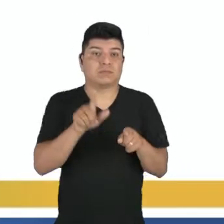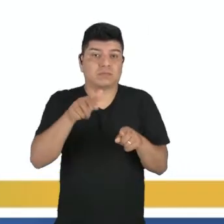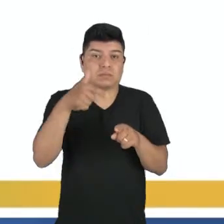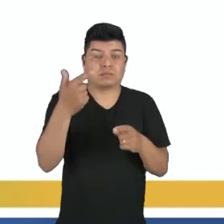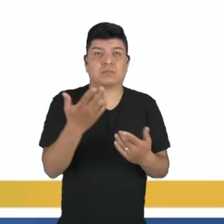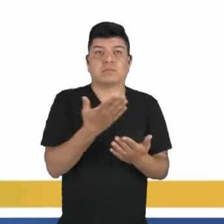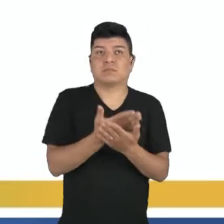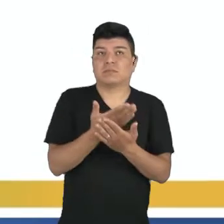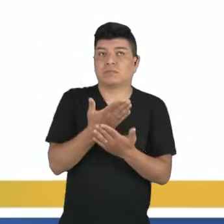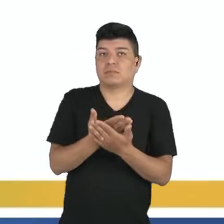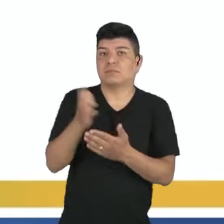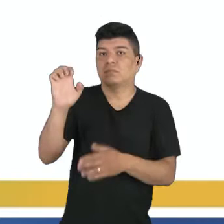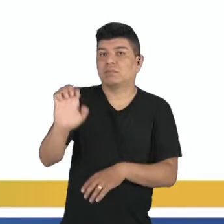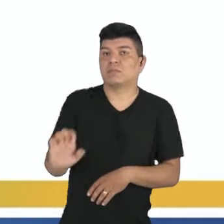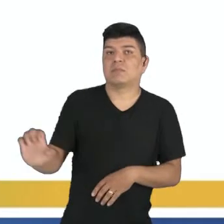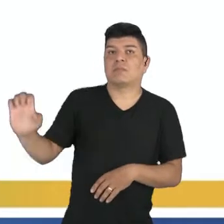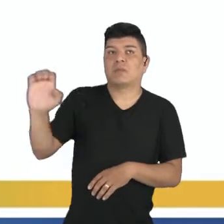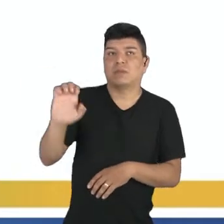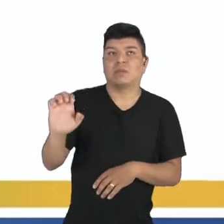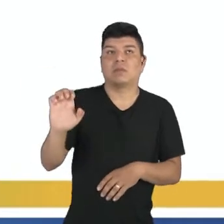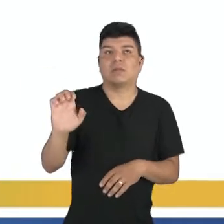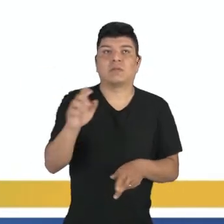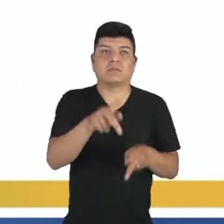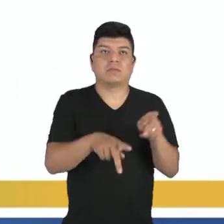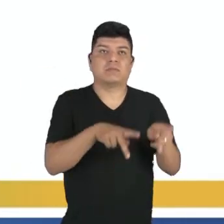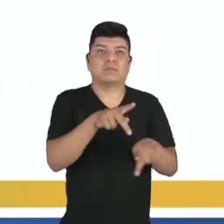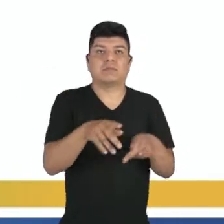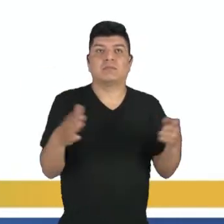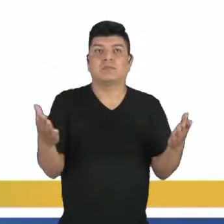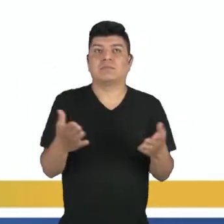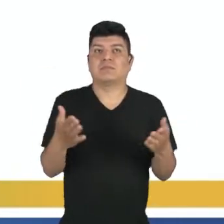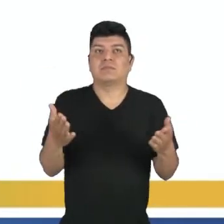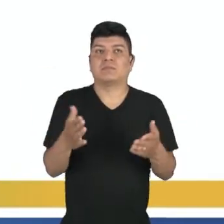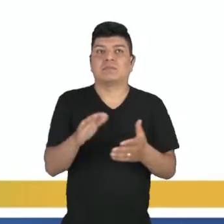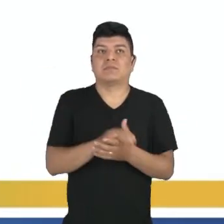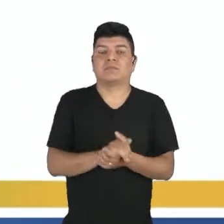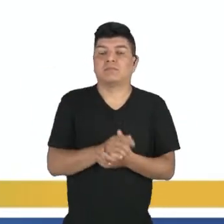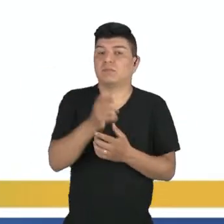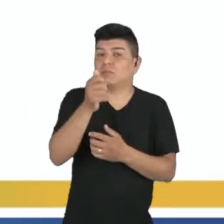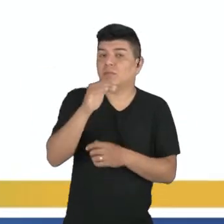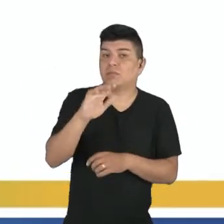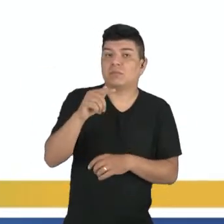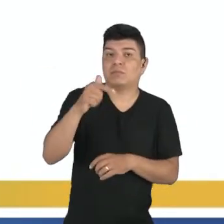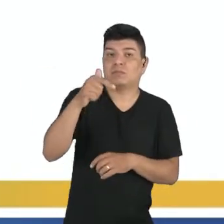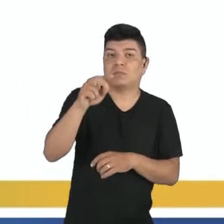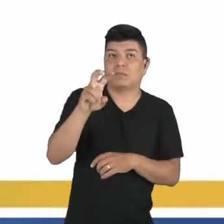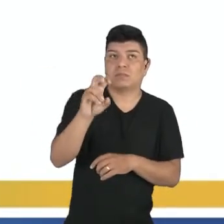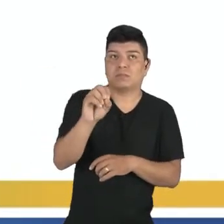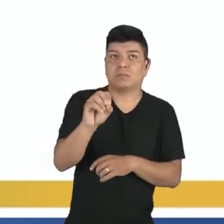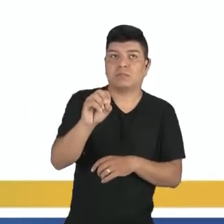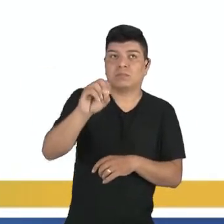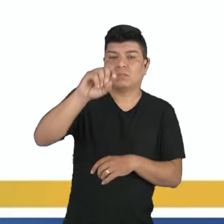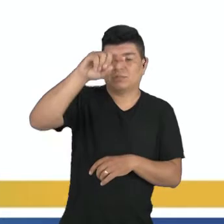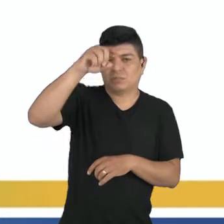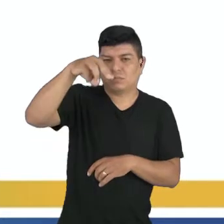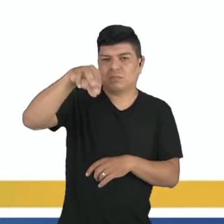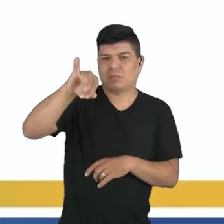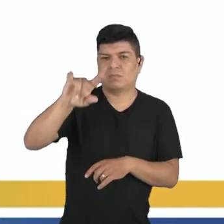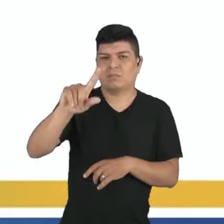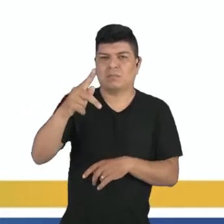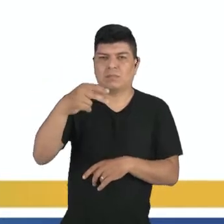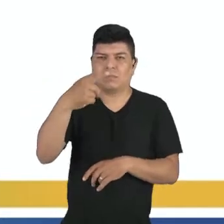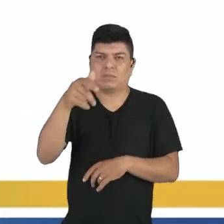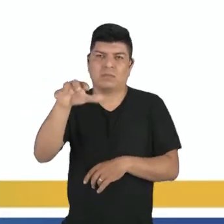na outra aula a Europa uma população atual dados de 2021 um pouco há 750 milhões